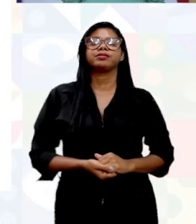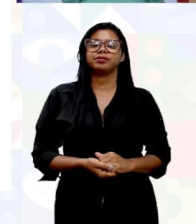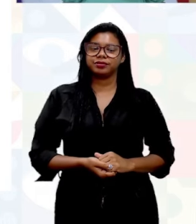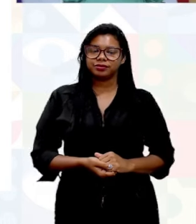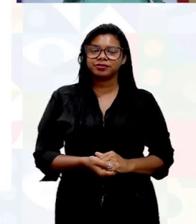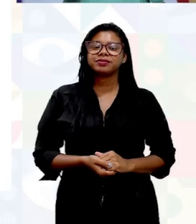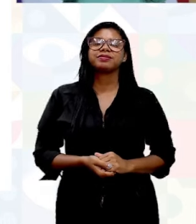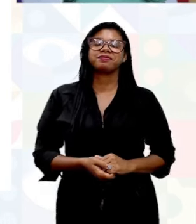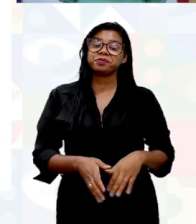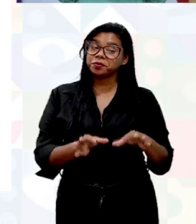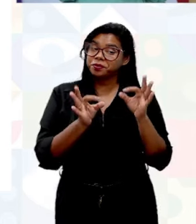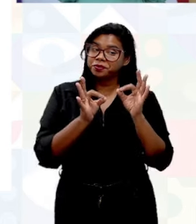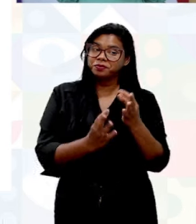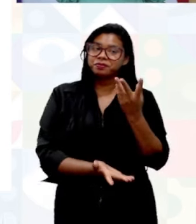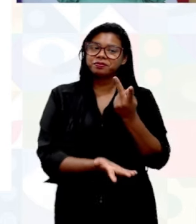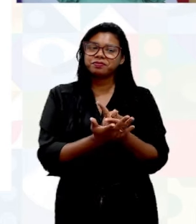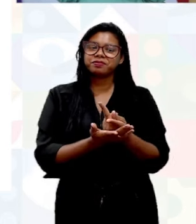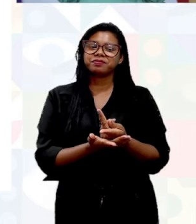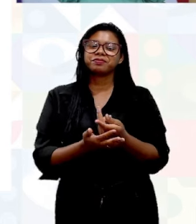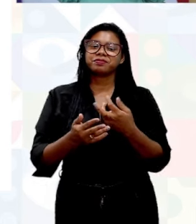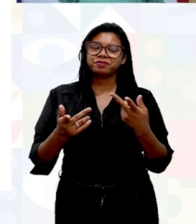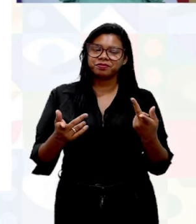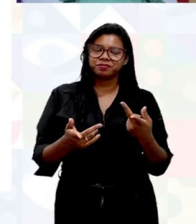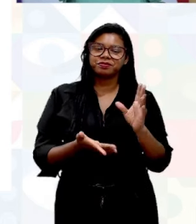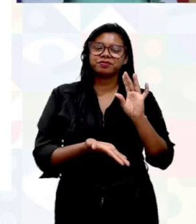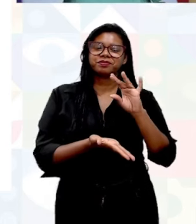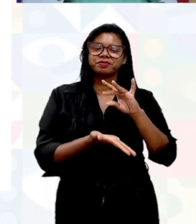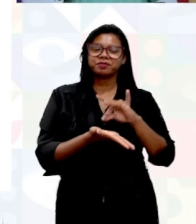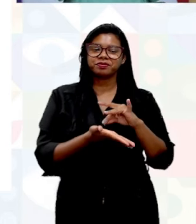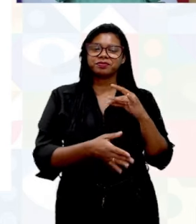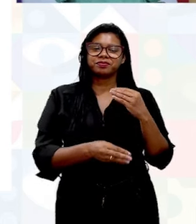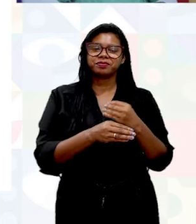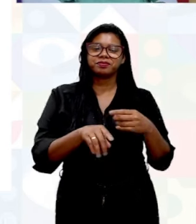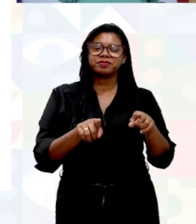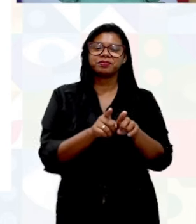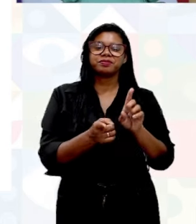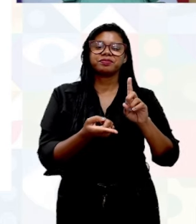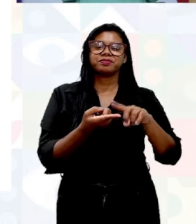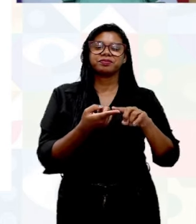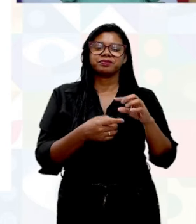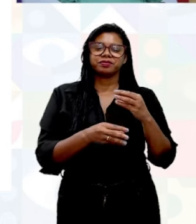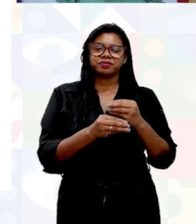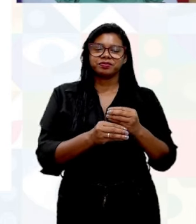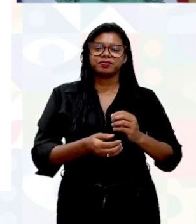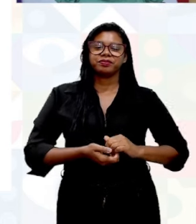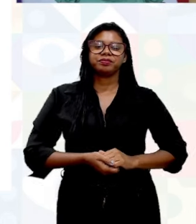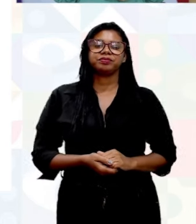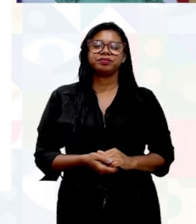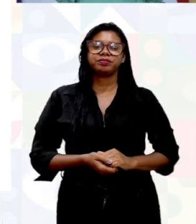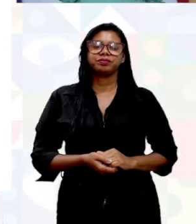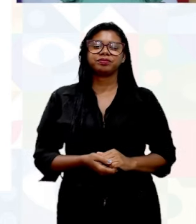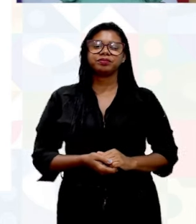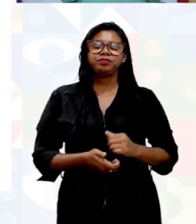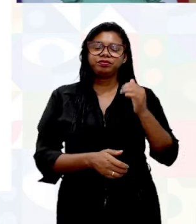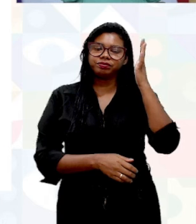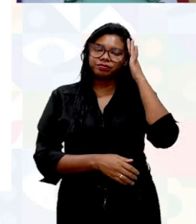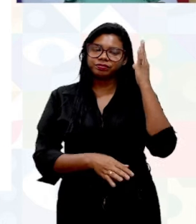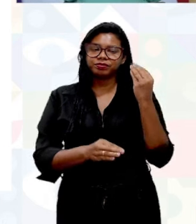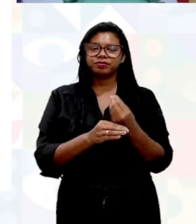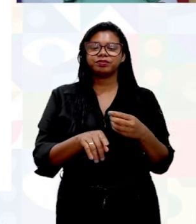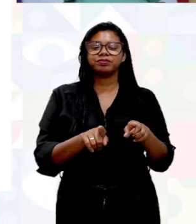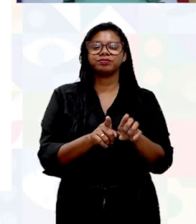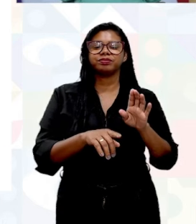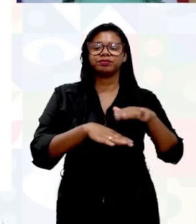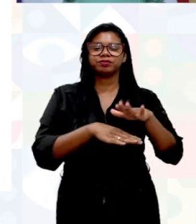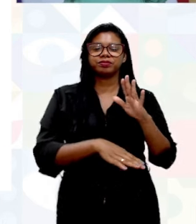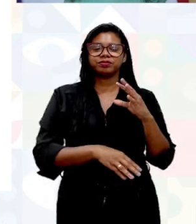algum momento ou em vários momentos você fez isso, tá? E fez de uma maneira assim, muito inconsciente. Então é isso mais ou